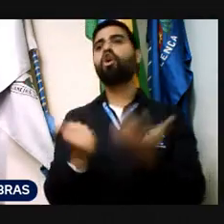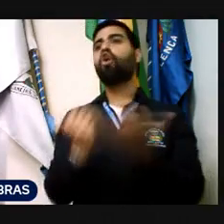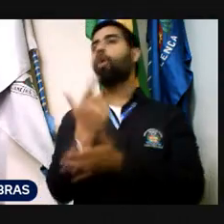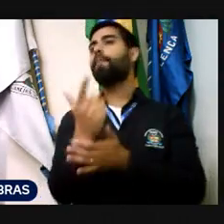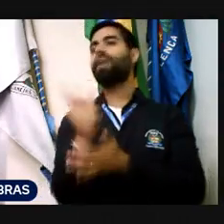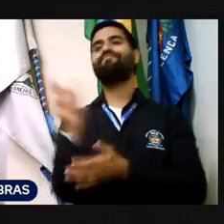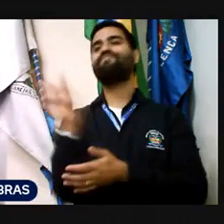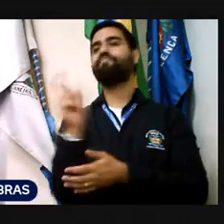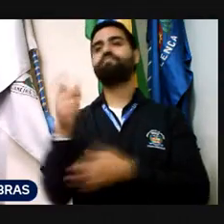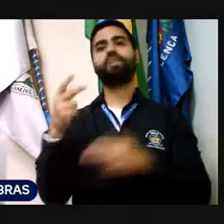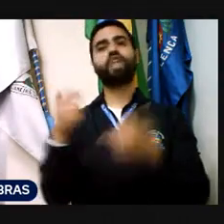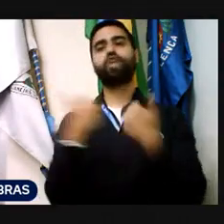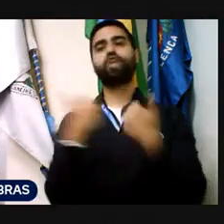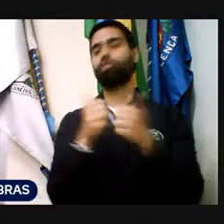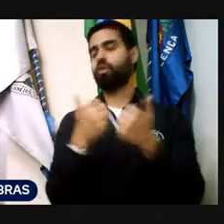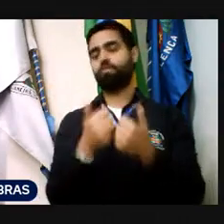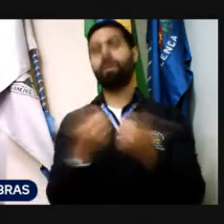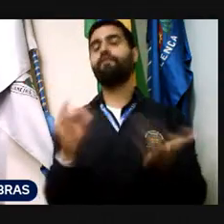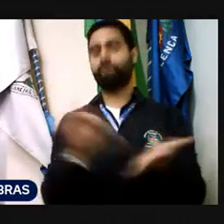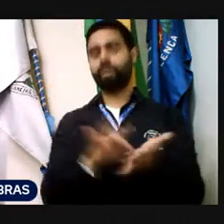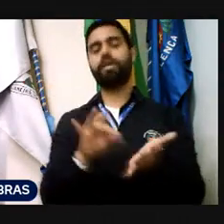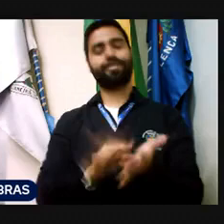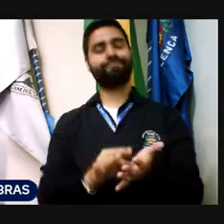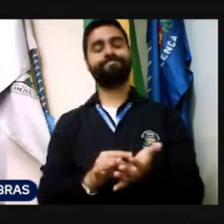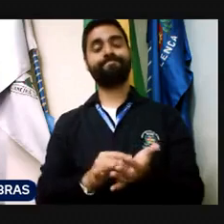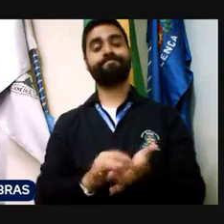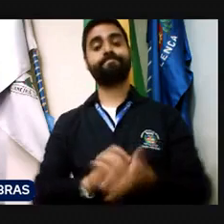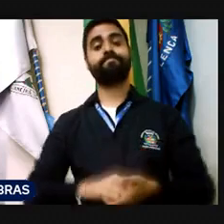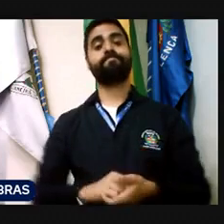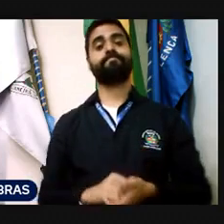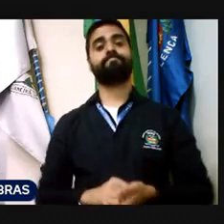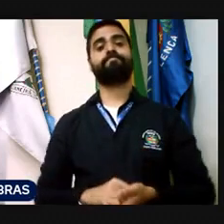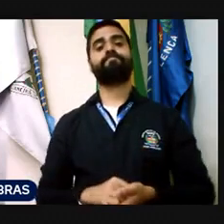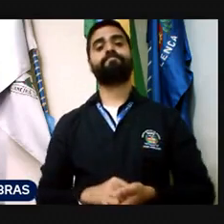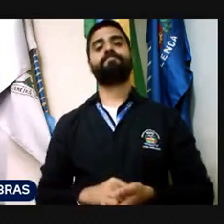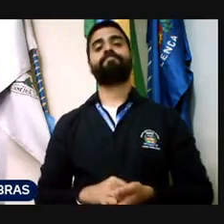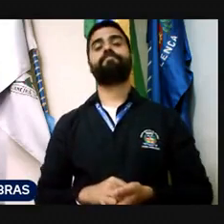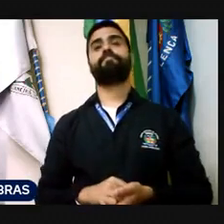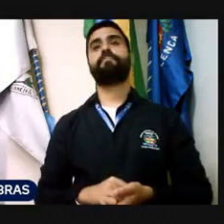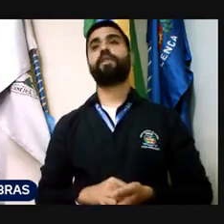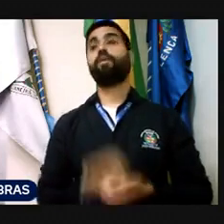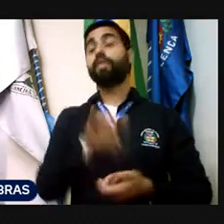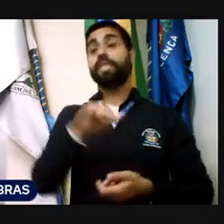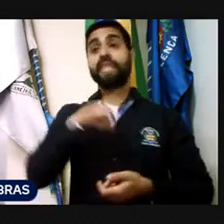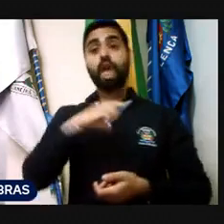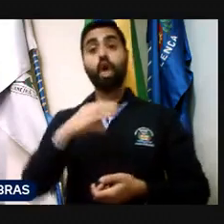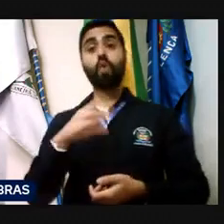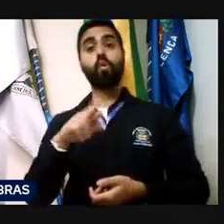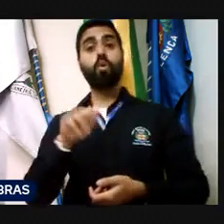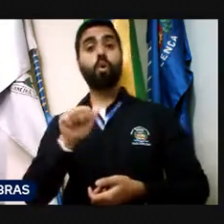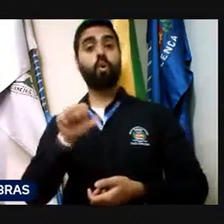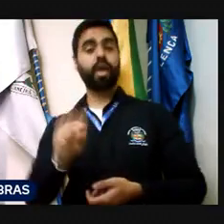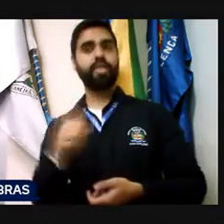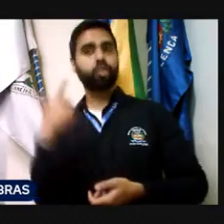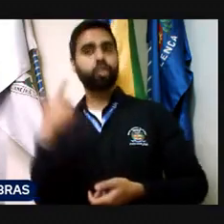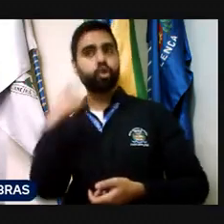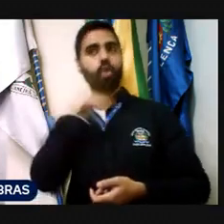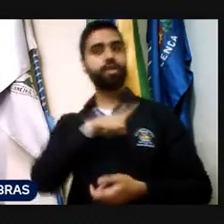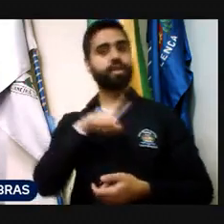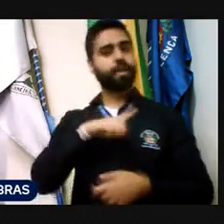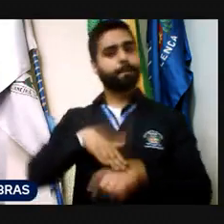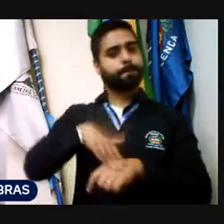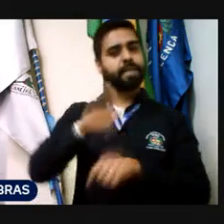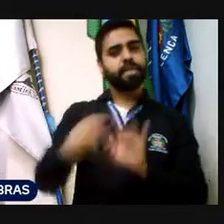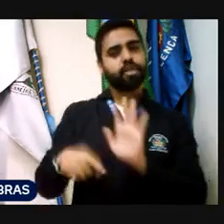Não é a realidade hoje, tá? A realidade da nossa cidade. Então, esse CRAI sendo colocado lá, a gente conseguiria dar um pouco mais de